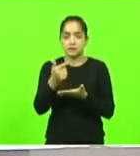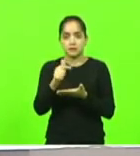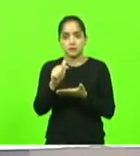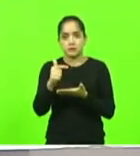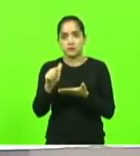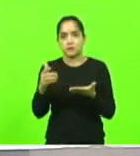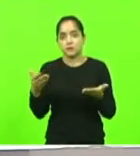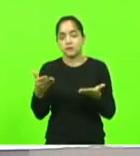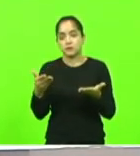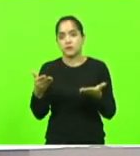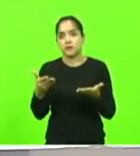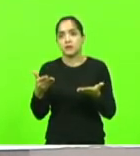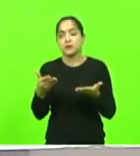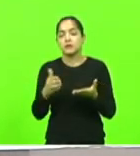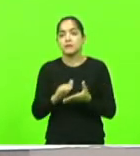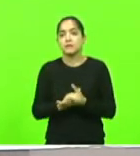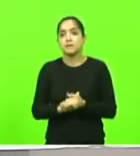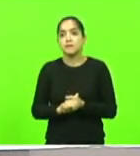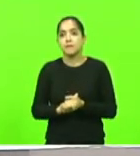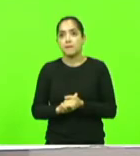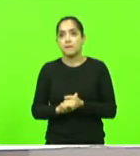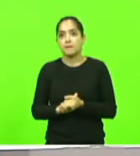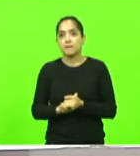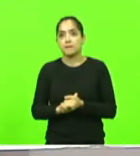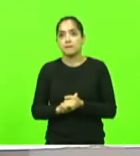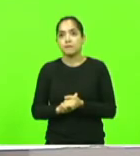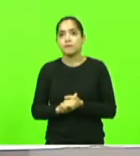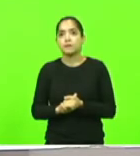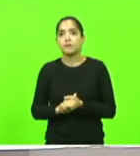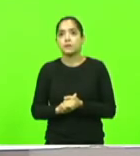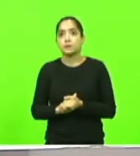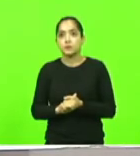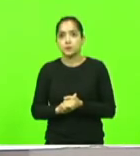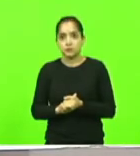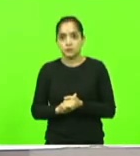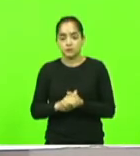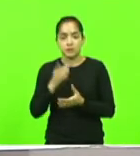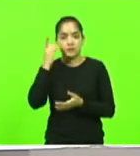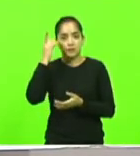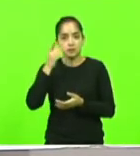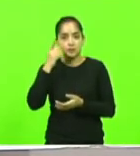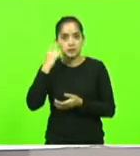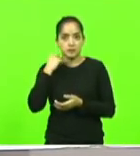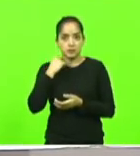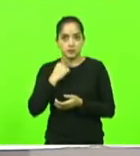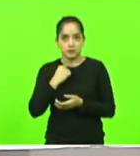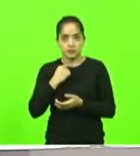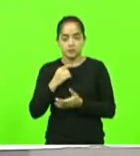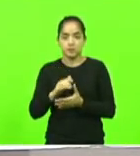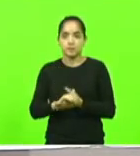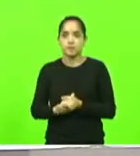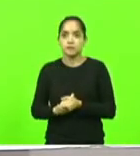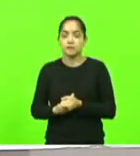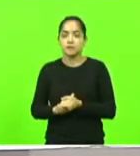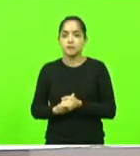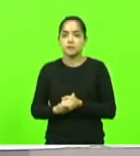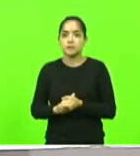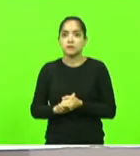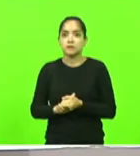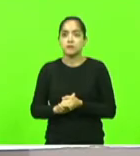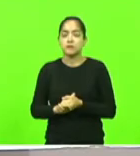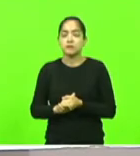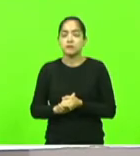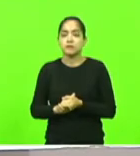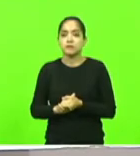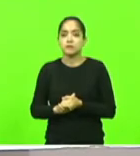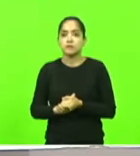breves comunicações. Vamos ao presidente. Deputado Silvio Drevik, quer fazer uso da palavra? Apenas para Vossa